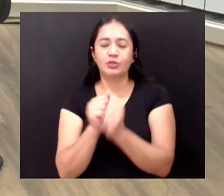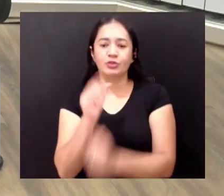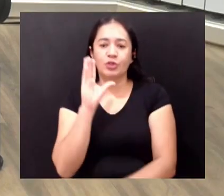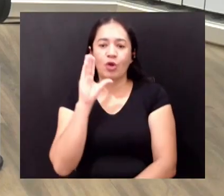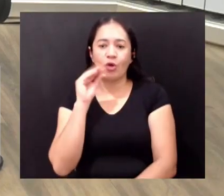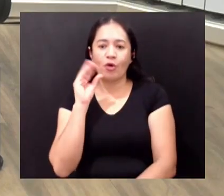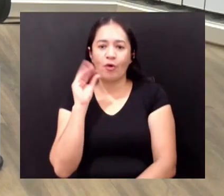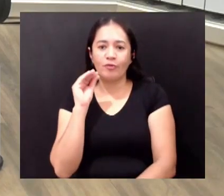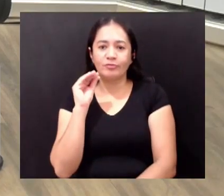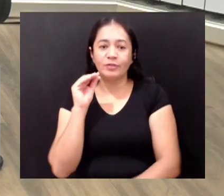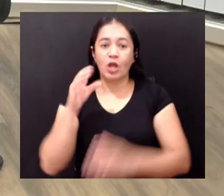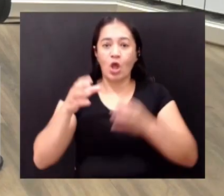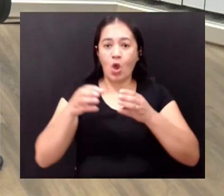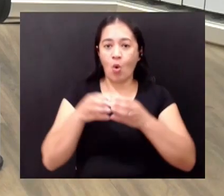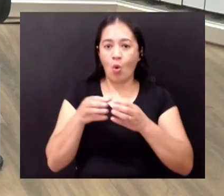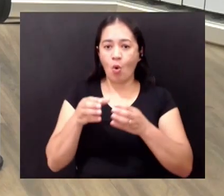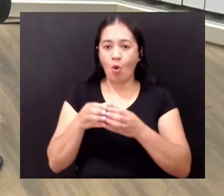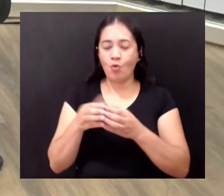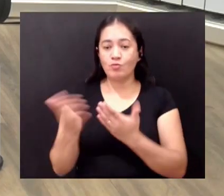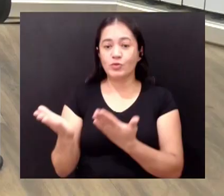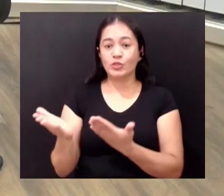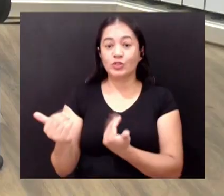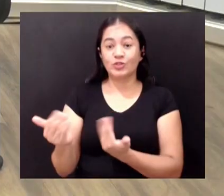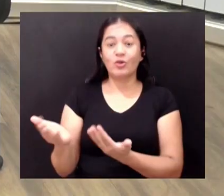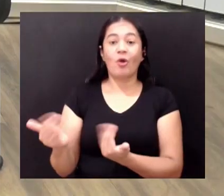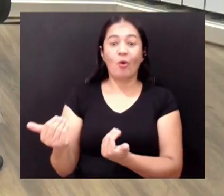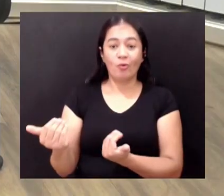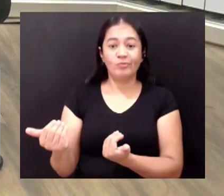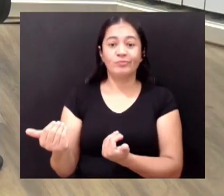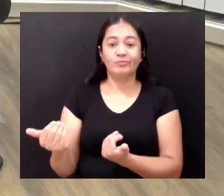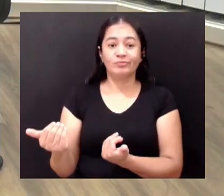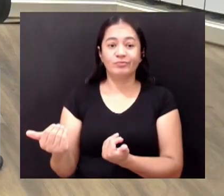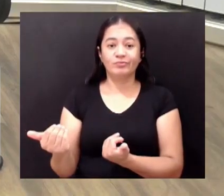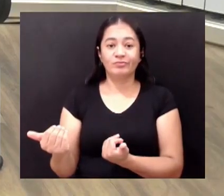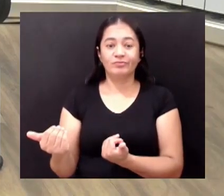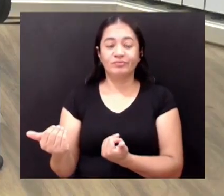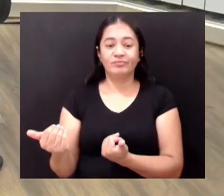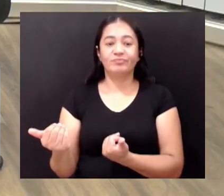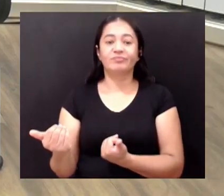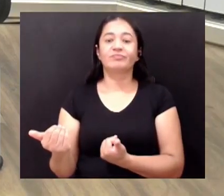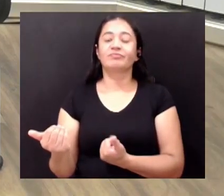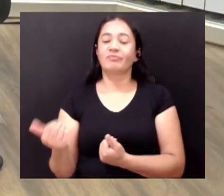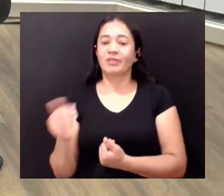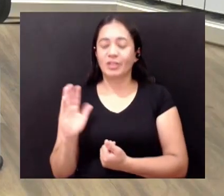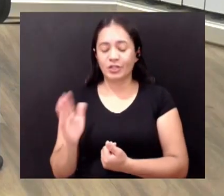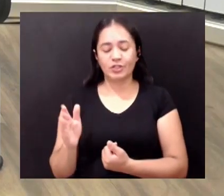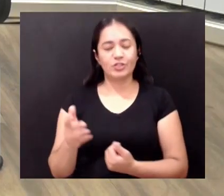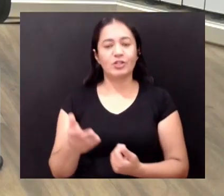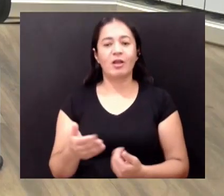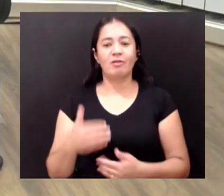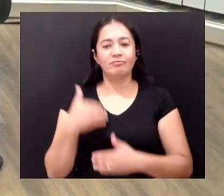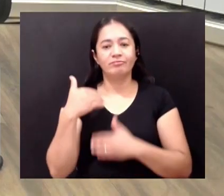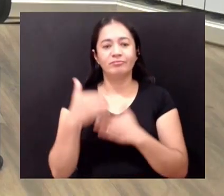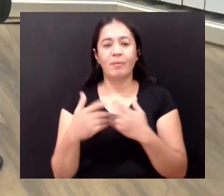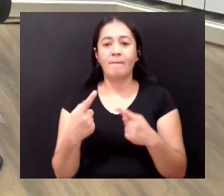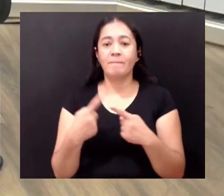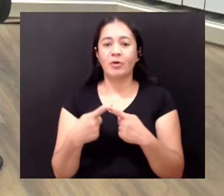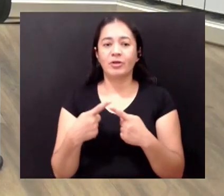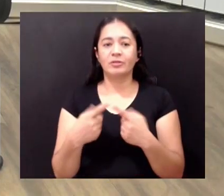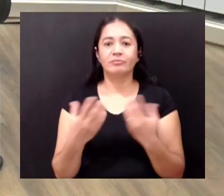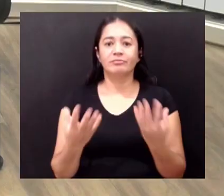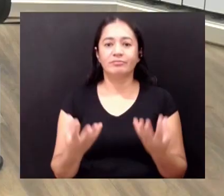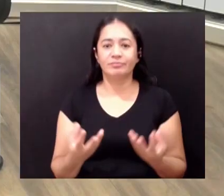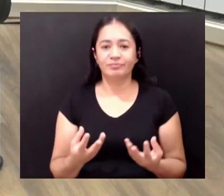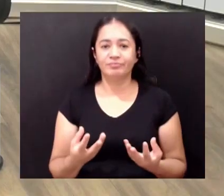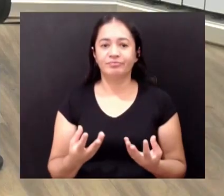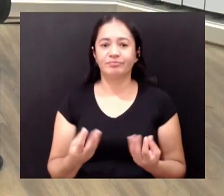equipes mais jovens, né? Sim, que vem demandando isso, né? Vem demandando isso, né? Até porque, assim, até